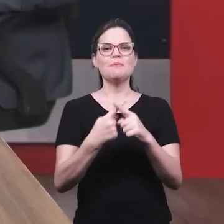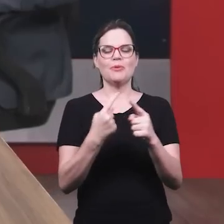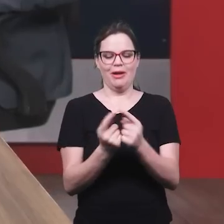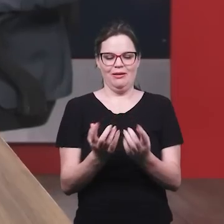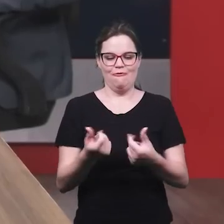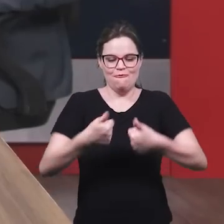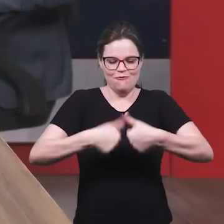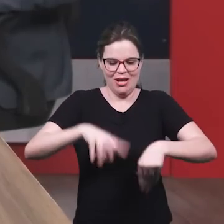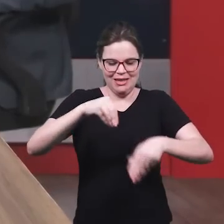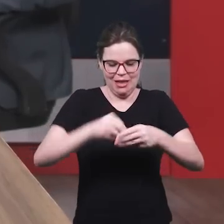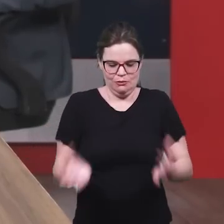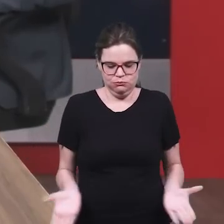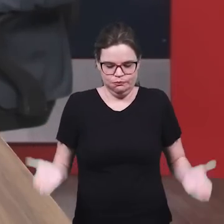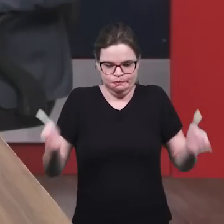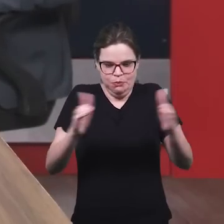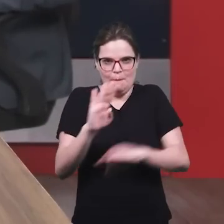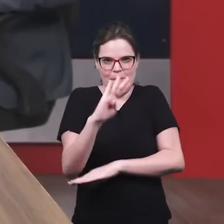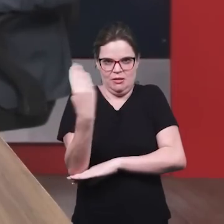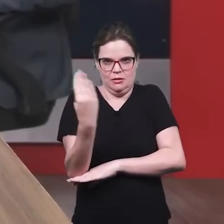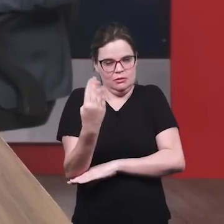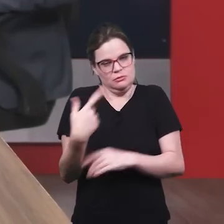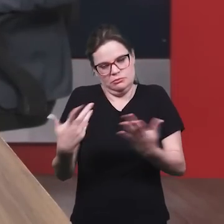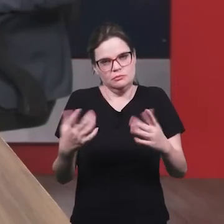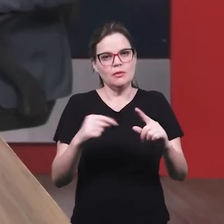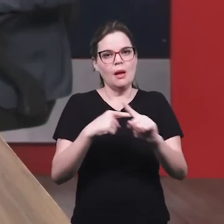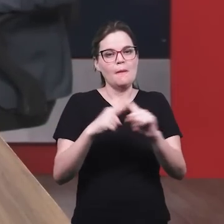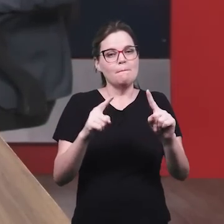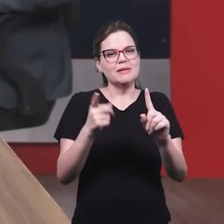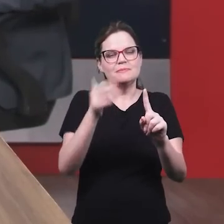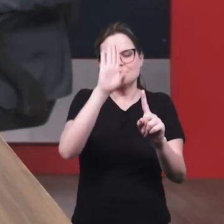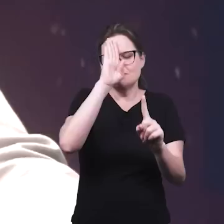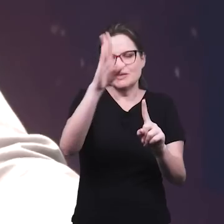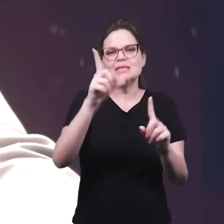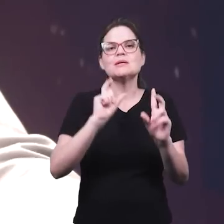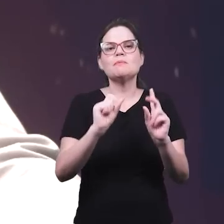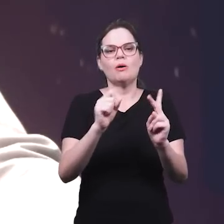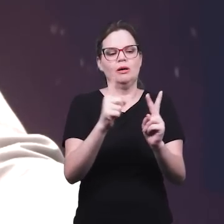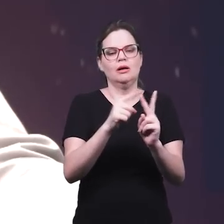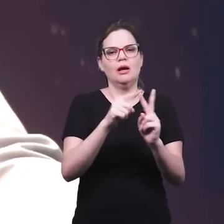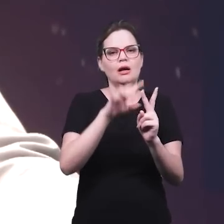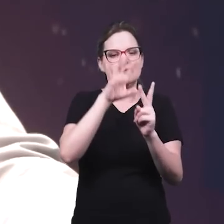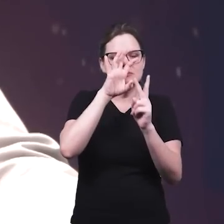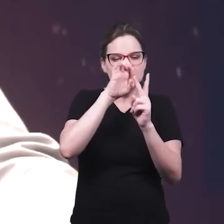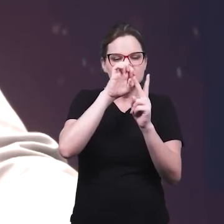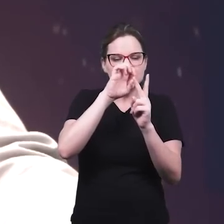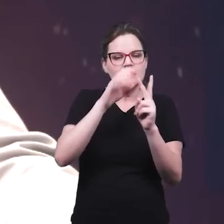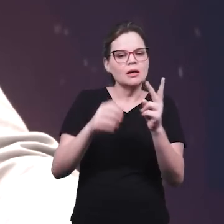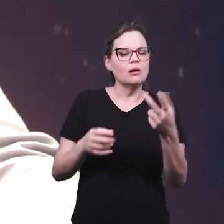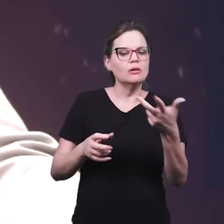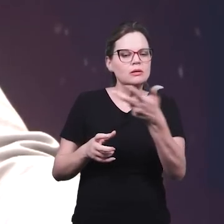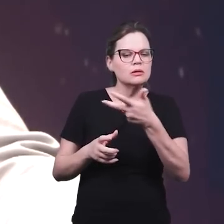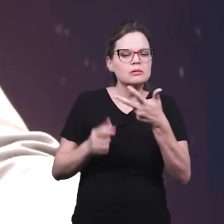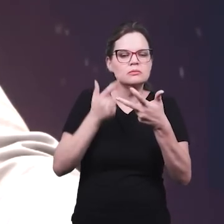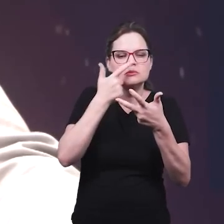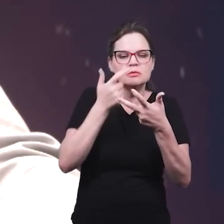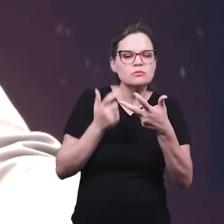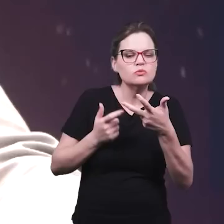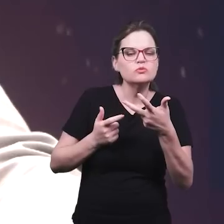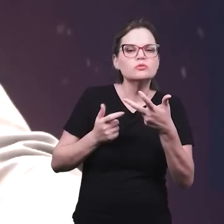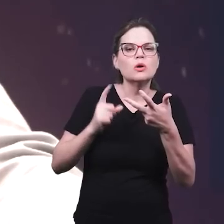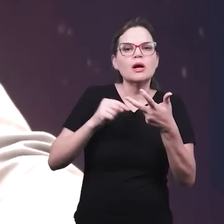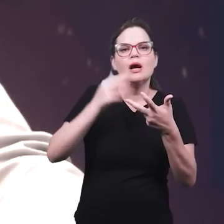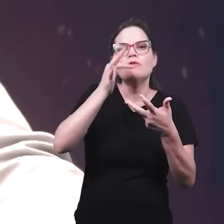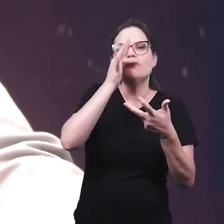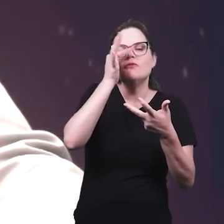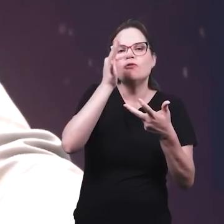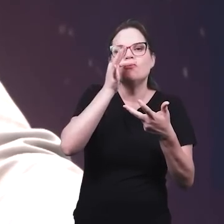Então aí mostra para nós também essa ação do Espírito Santo. Repara que nós precisamos exalar o bom cheiro de Cristo. Tem que ser a madeira